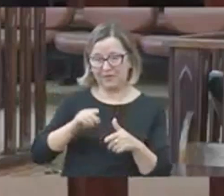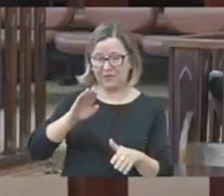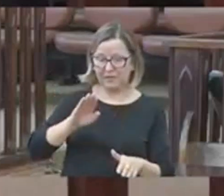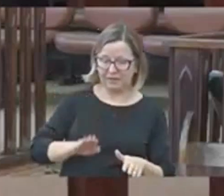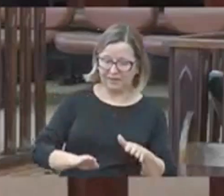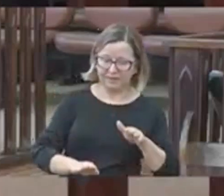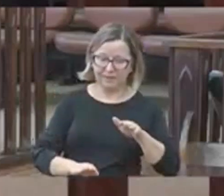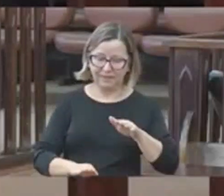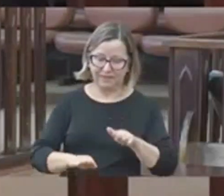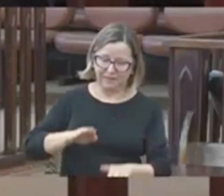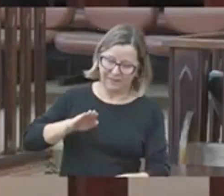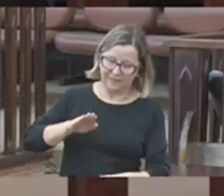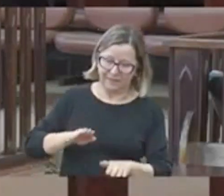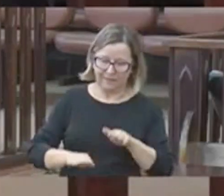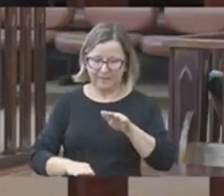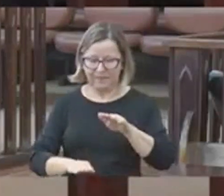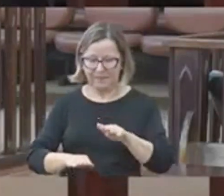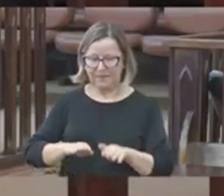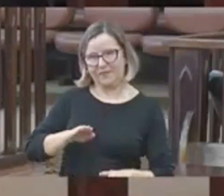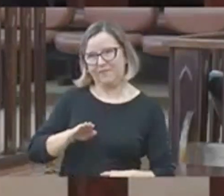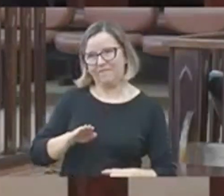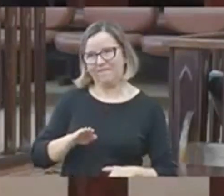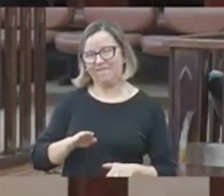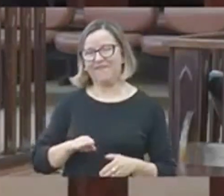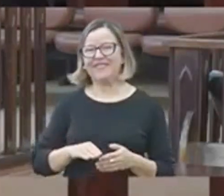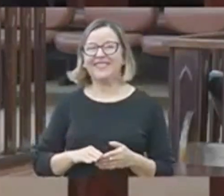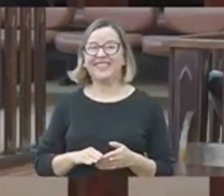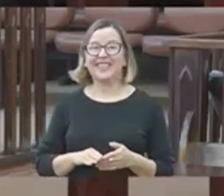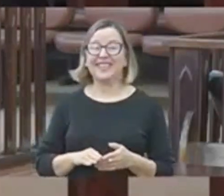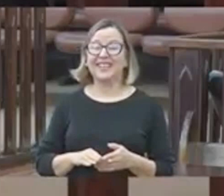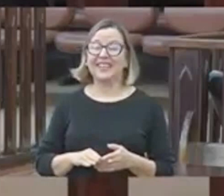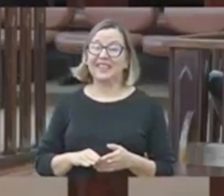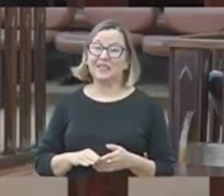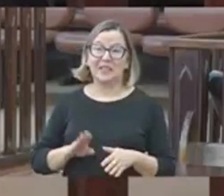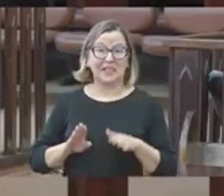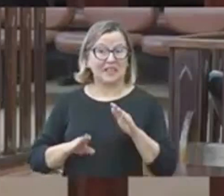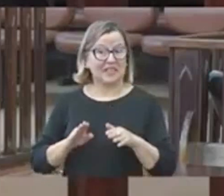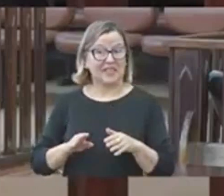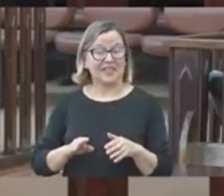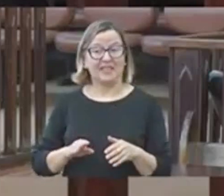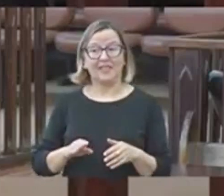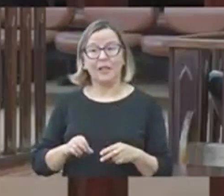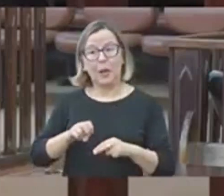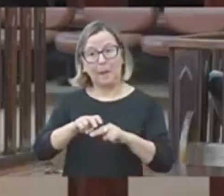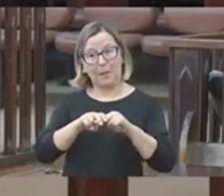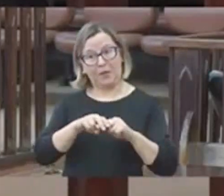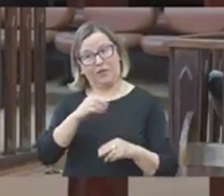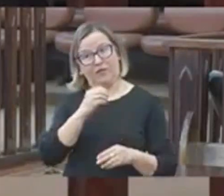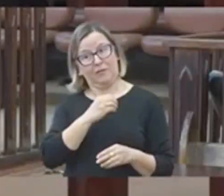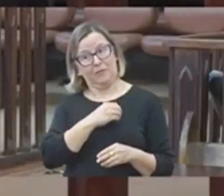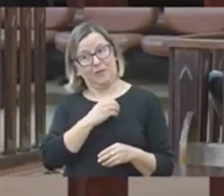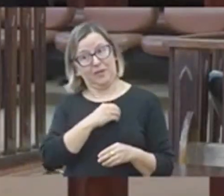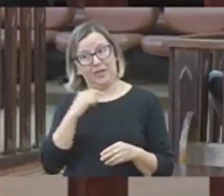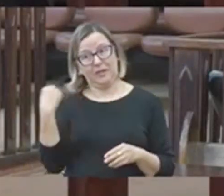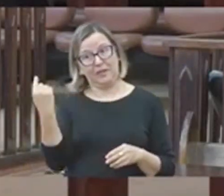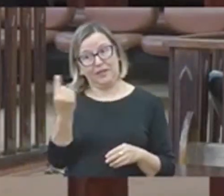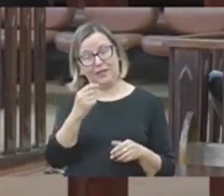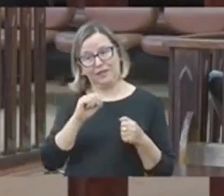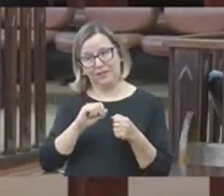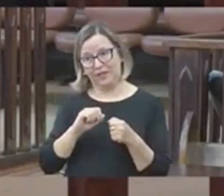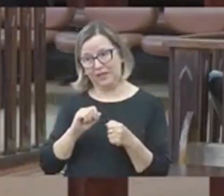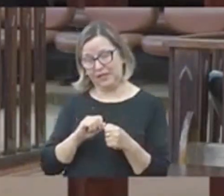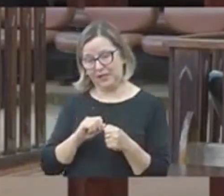conforto e muitas vezes de pecados que estamos cometendo. Então, Deus lança